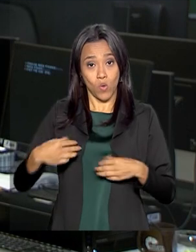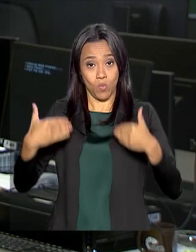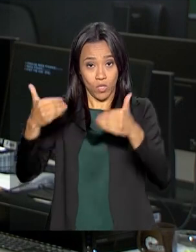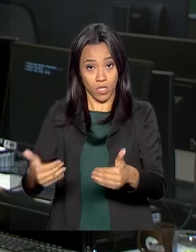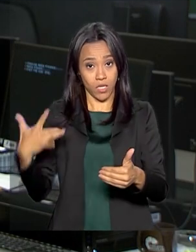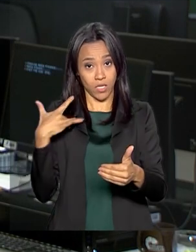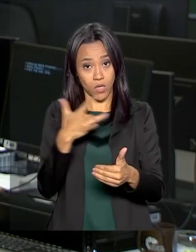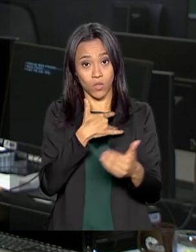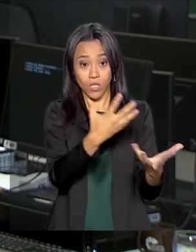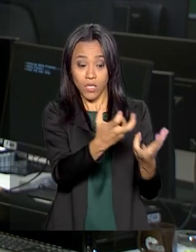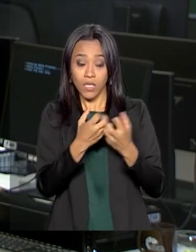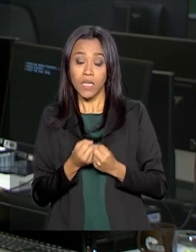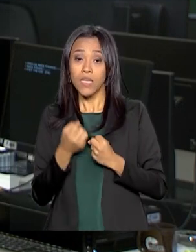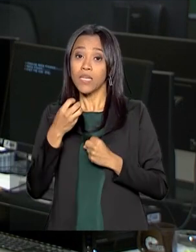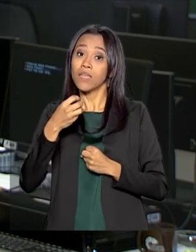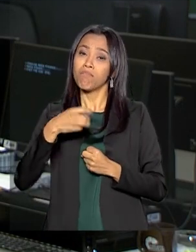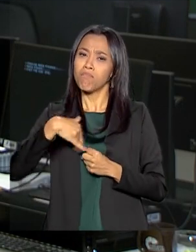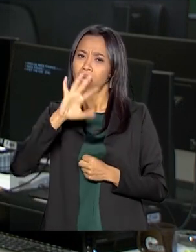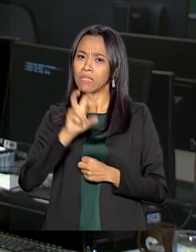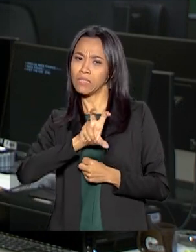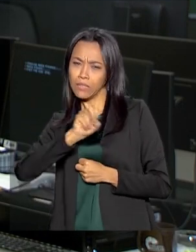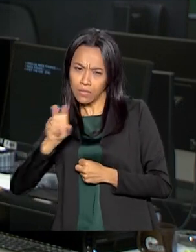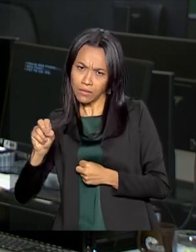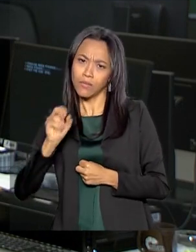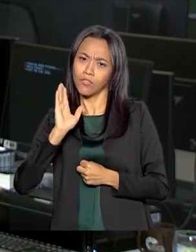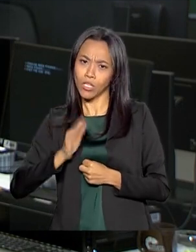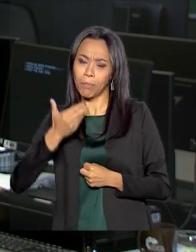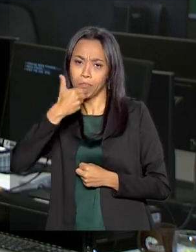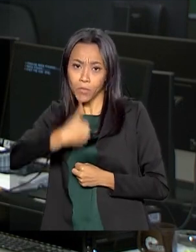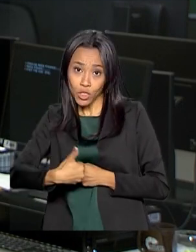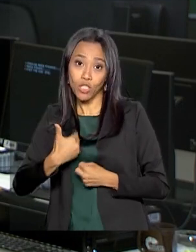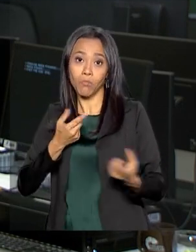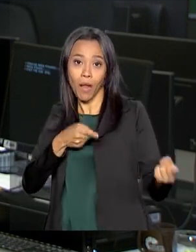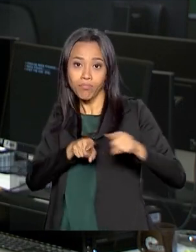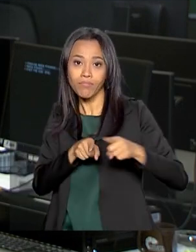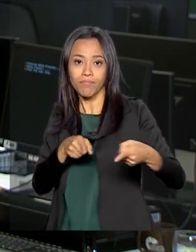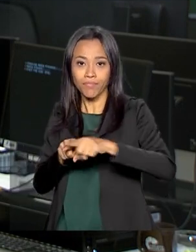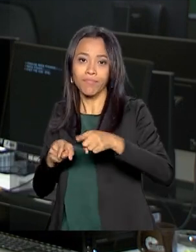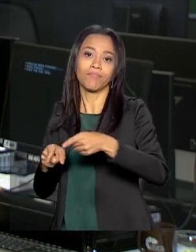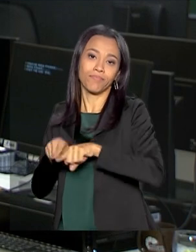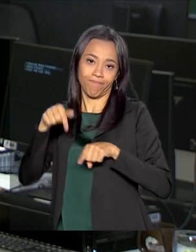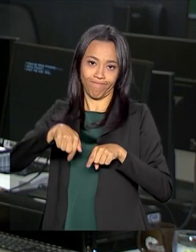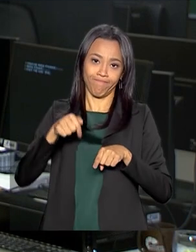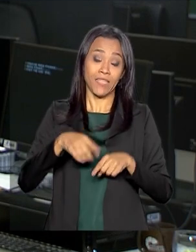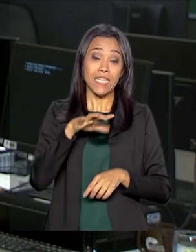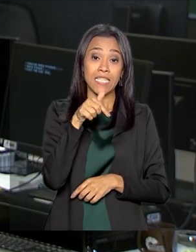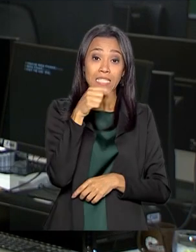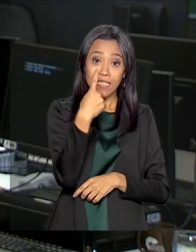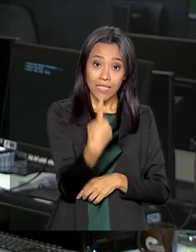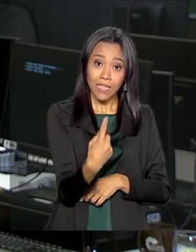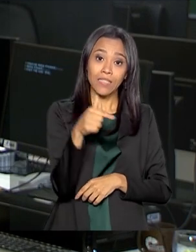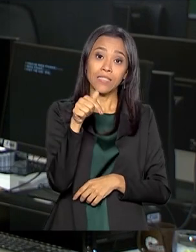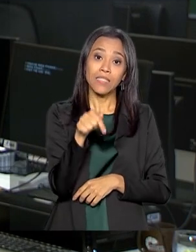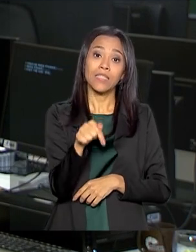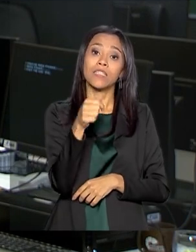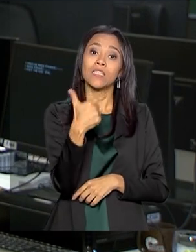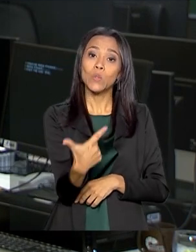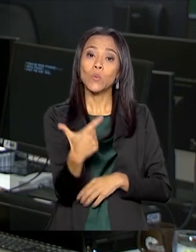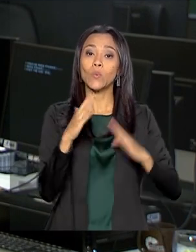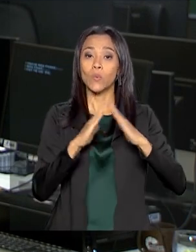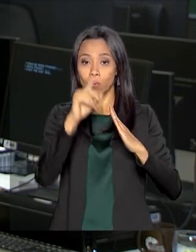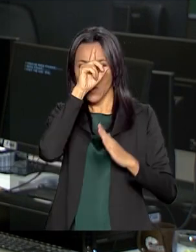solicitações de adesão em 80 municípios de 21 estados. 172 unidades já foram